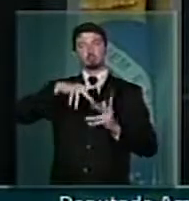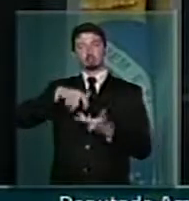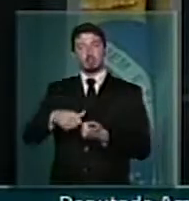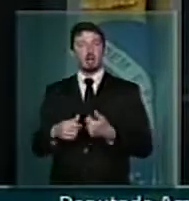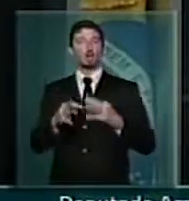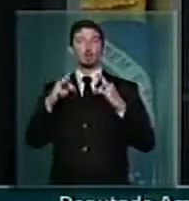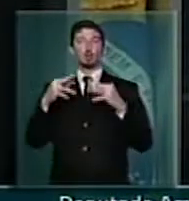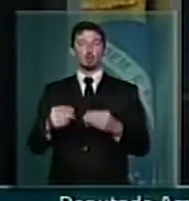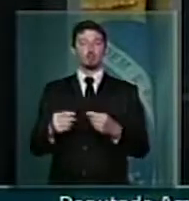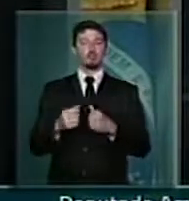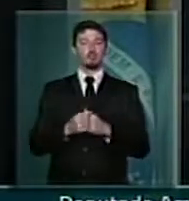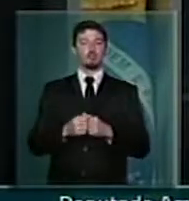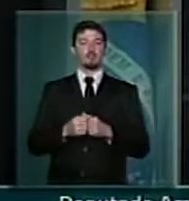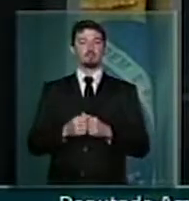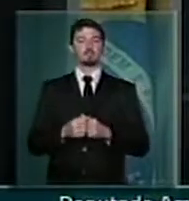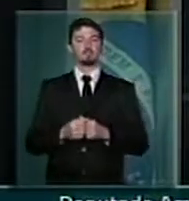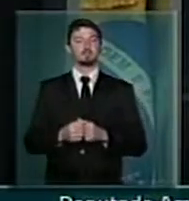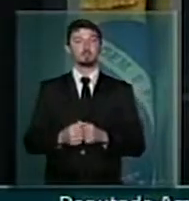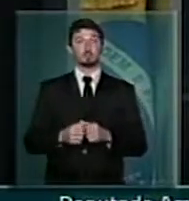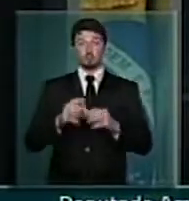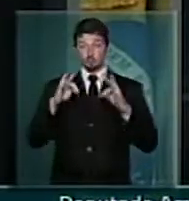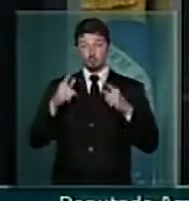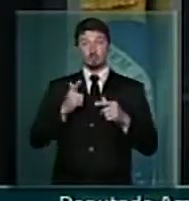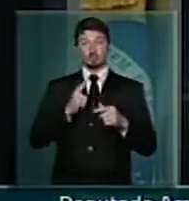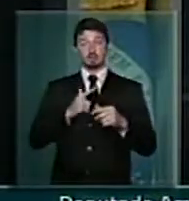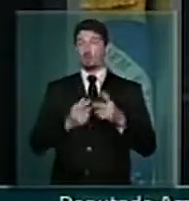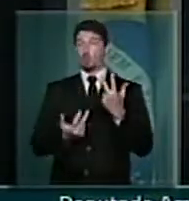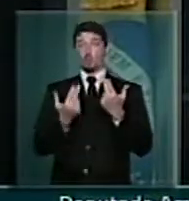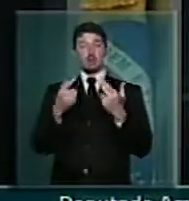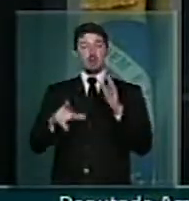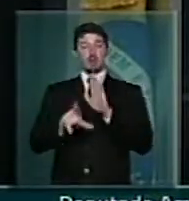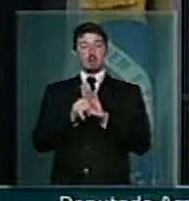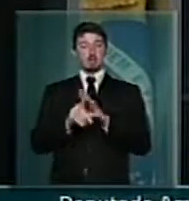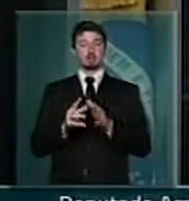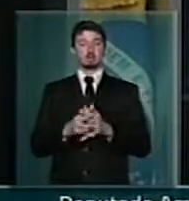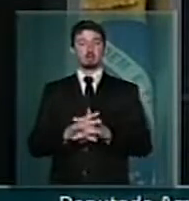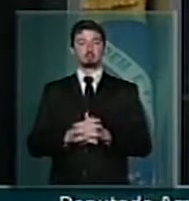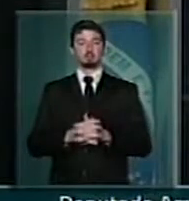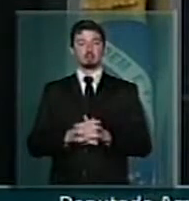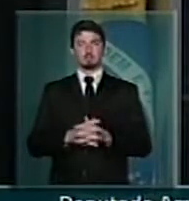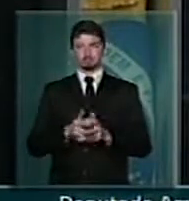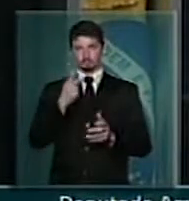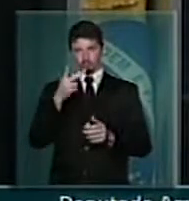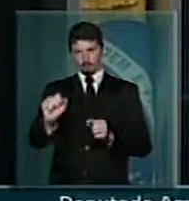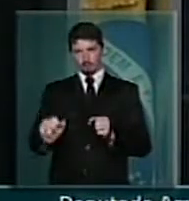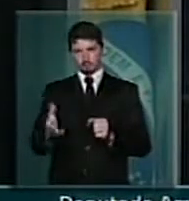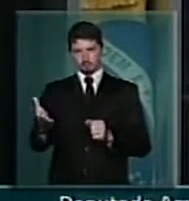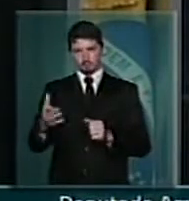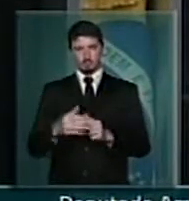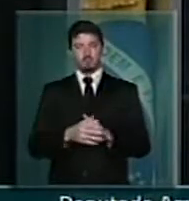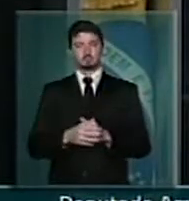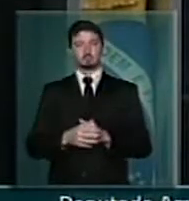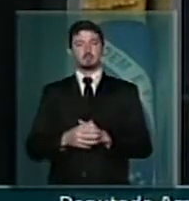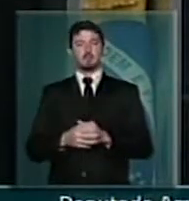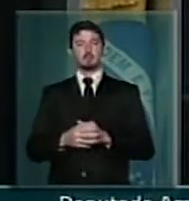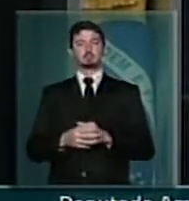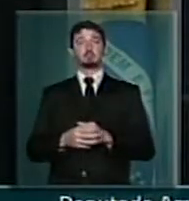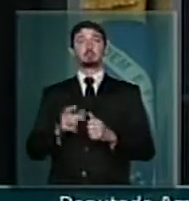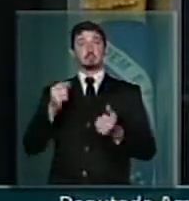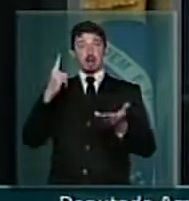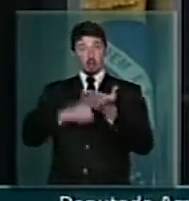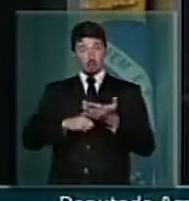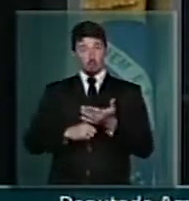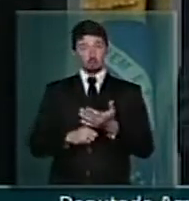das gestoras bipartite e da tripartite tenham força de lei. Vossa Excelência permite uma parte? Claro. Pactuado tem que ser